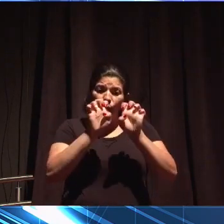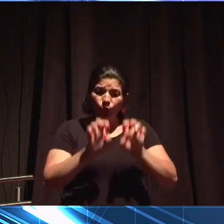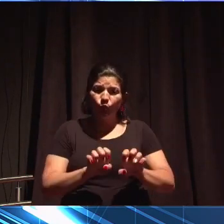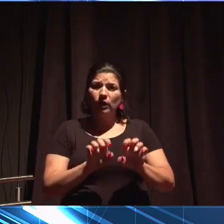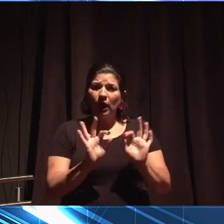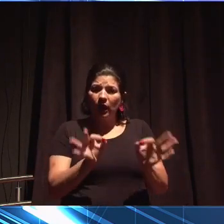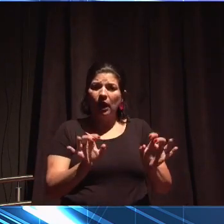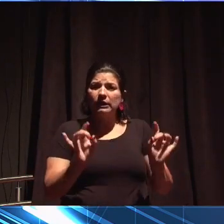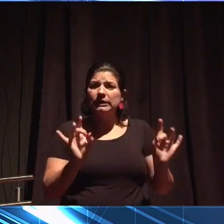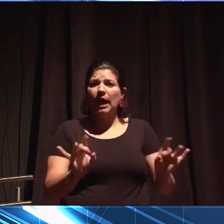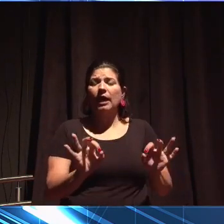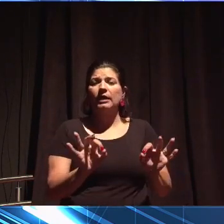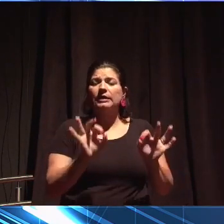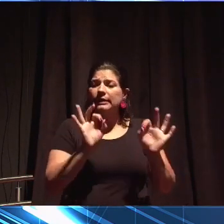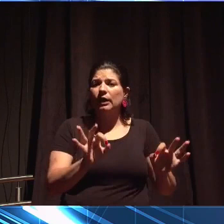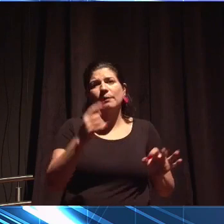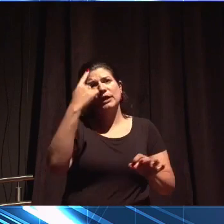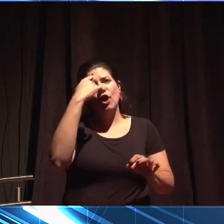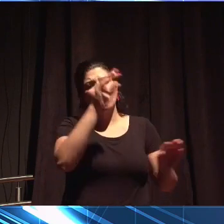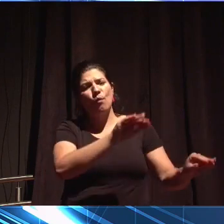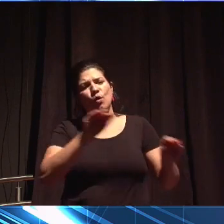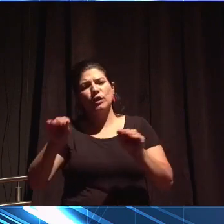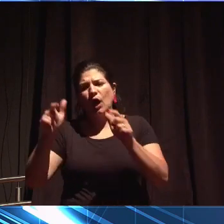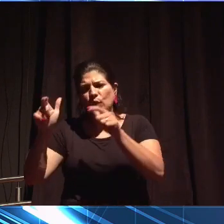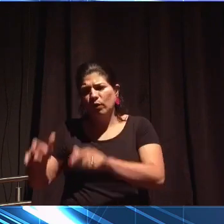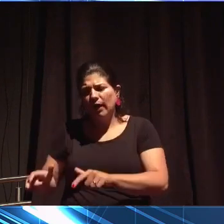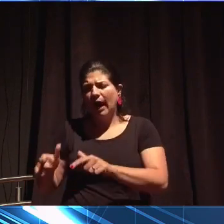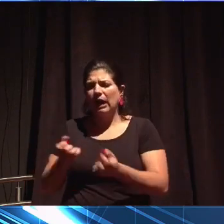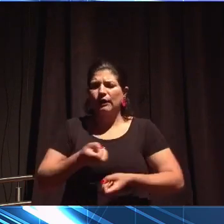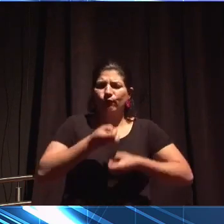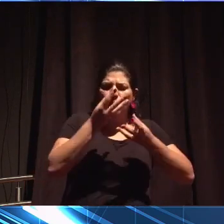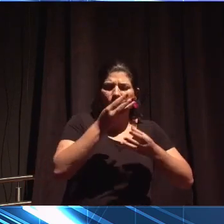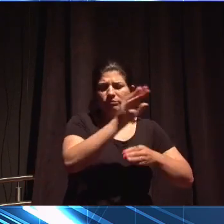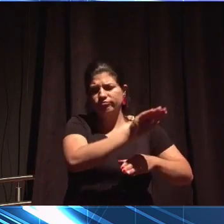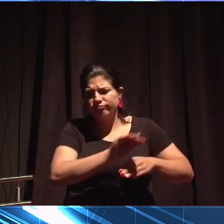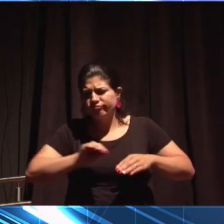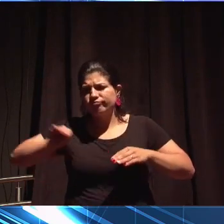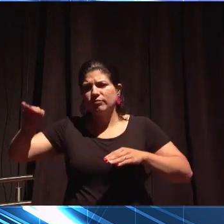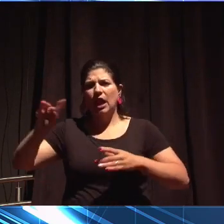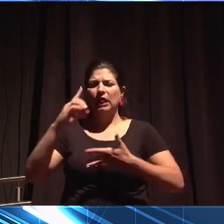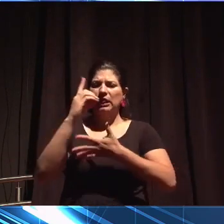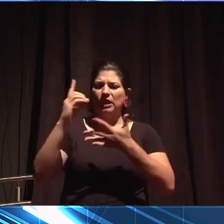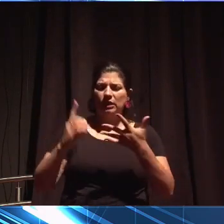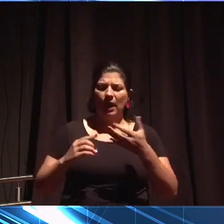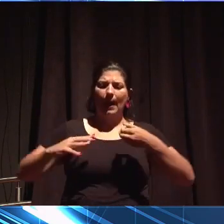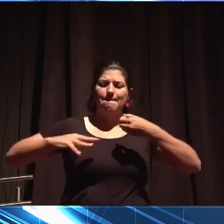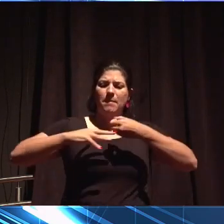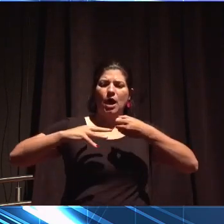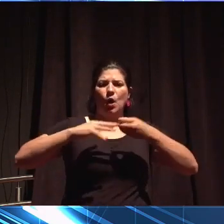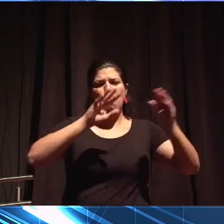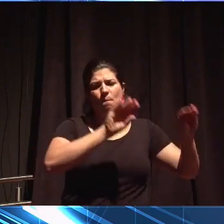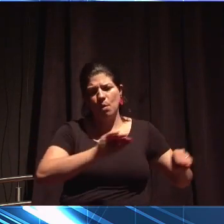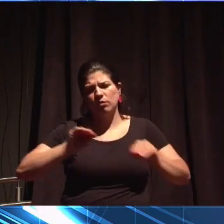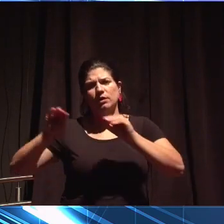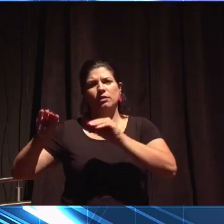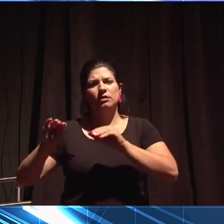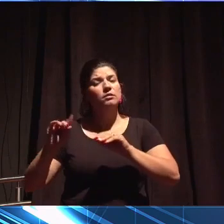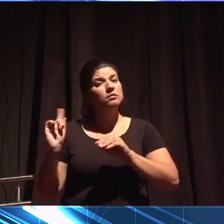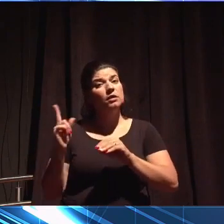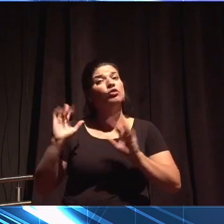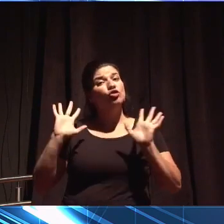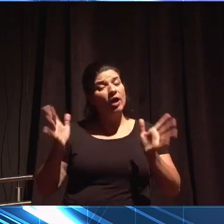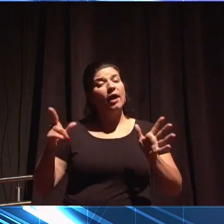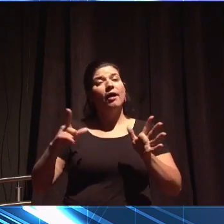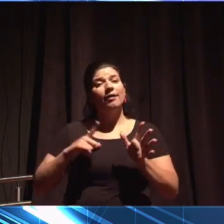preocupa muito de, tipo, vou mudar para tal região, essas informações, vou mover aqui os meus dados do banco de dados, porque, você já está com a infra